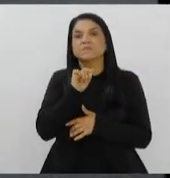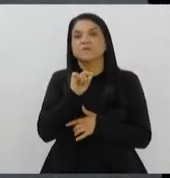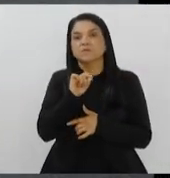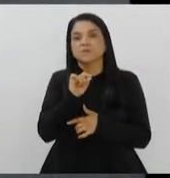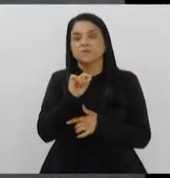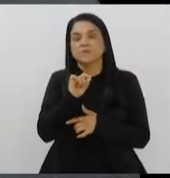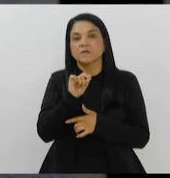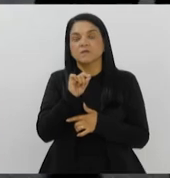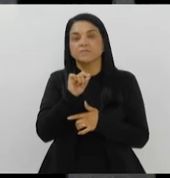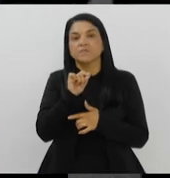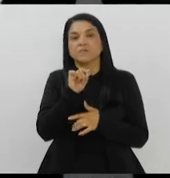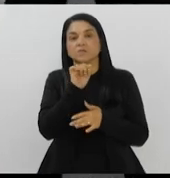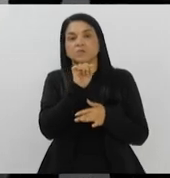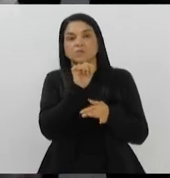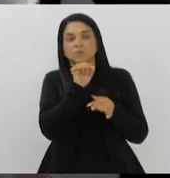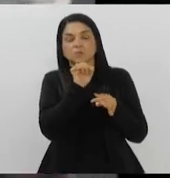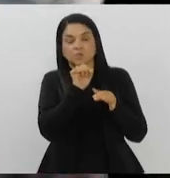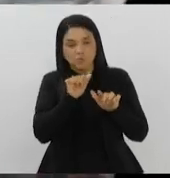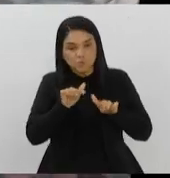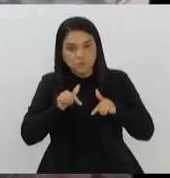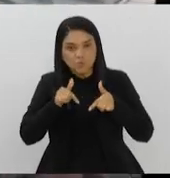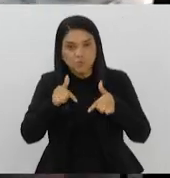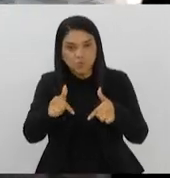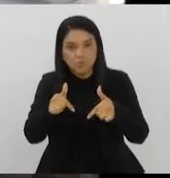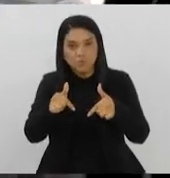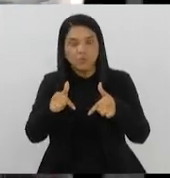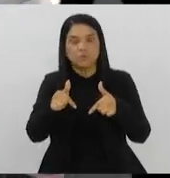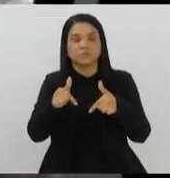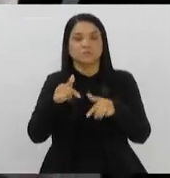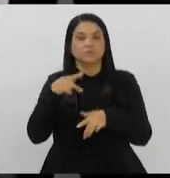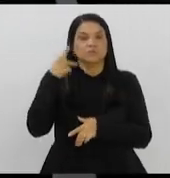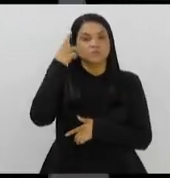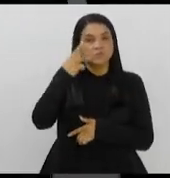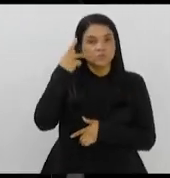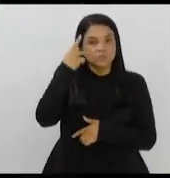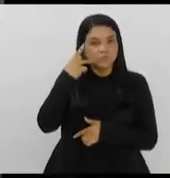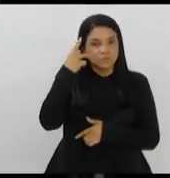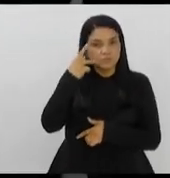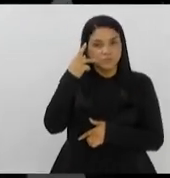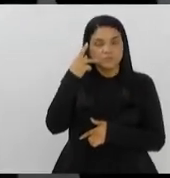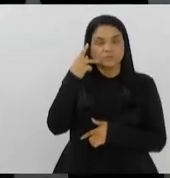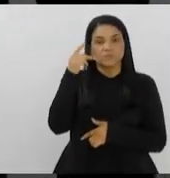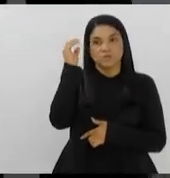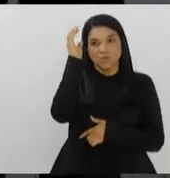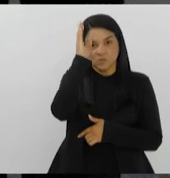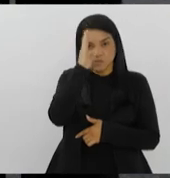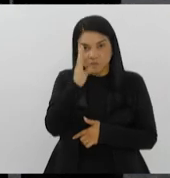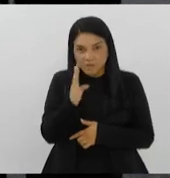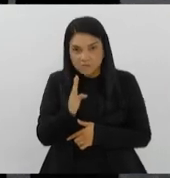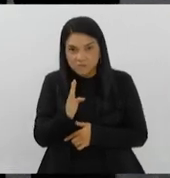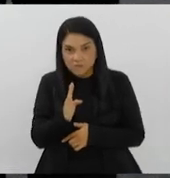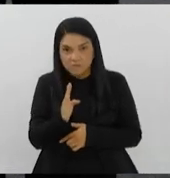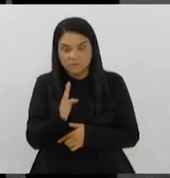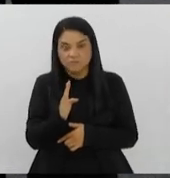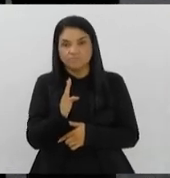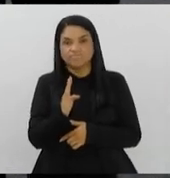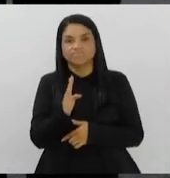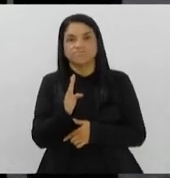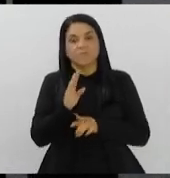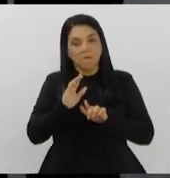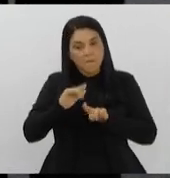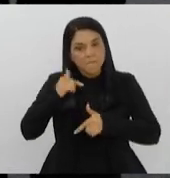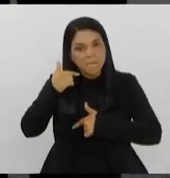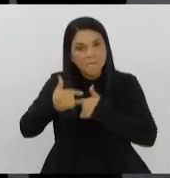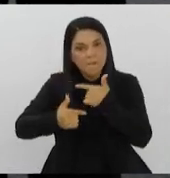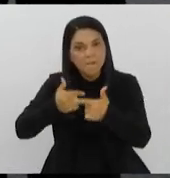de legislar dos parlamentos brasileiros possam avançar. Então,